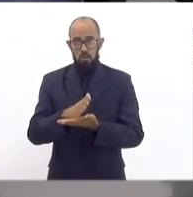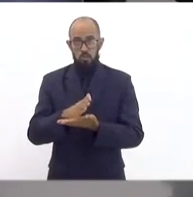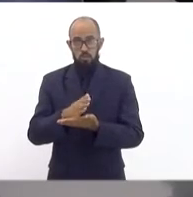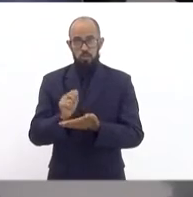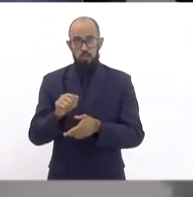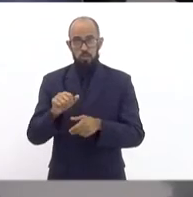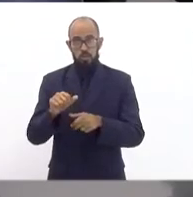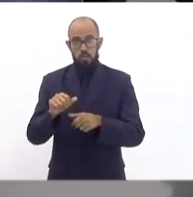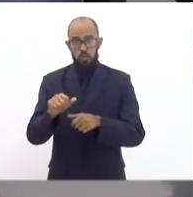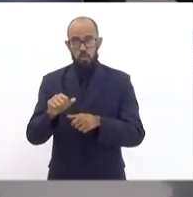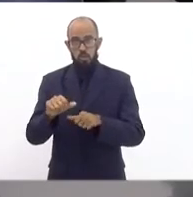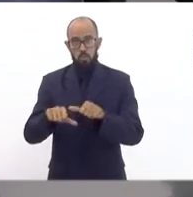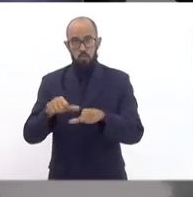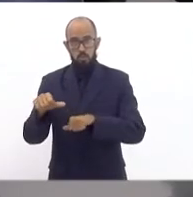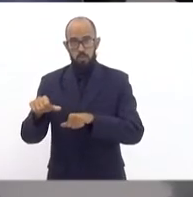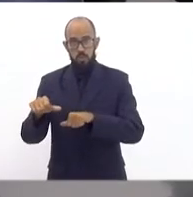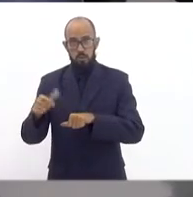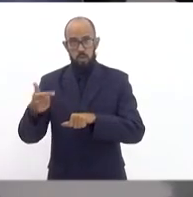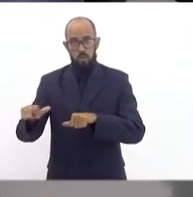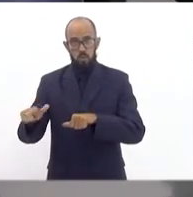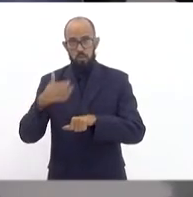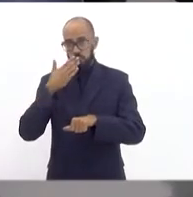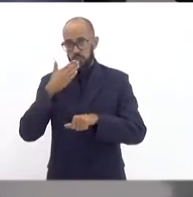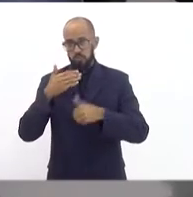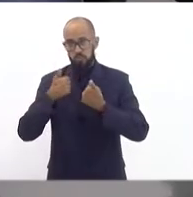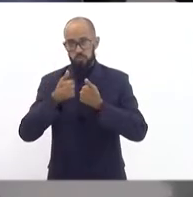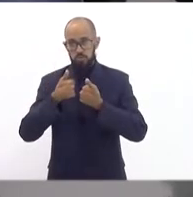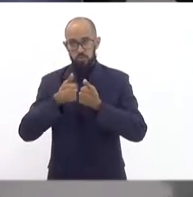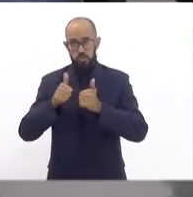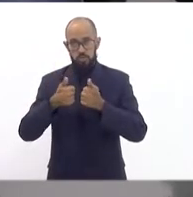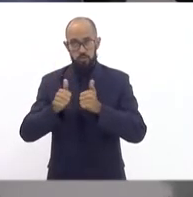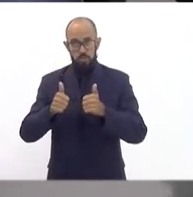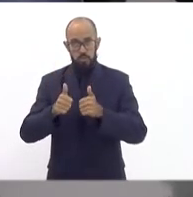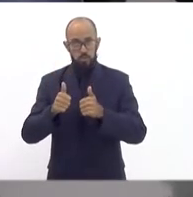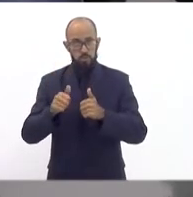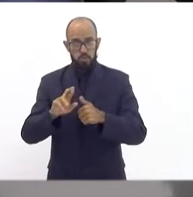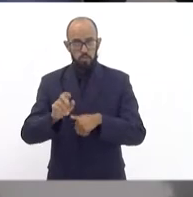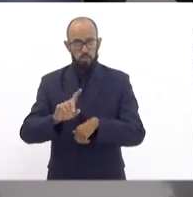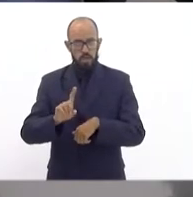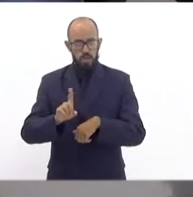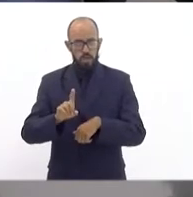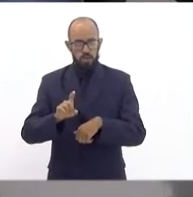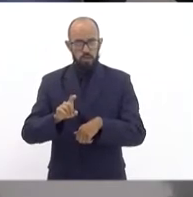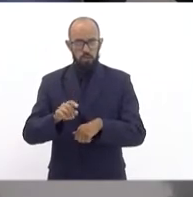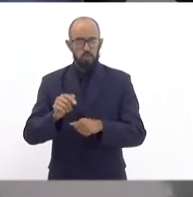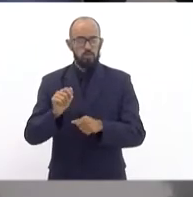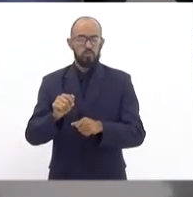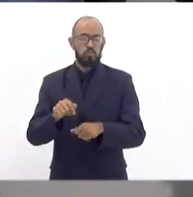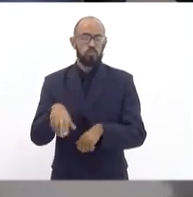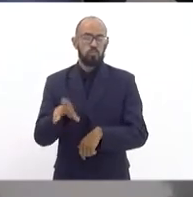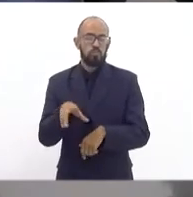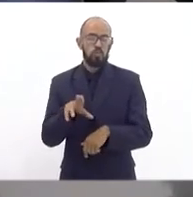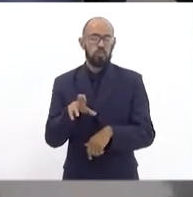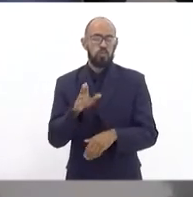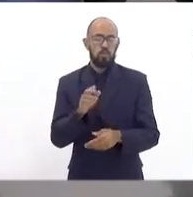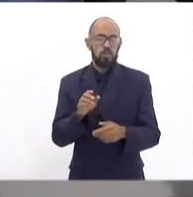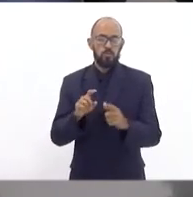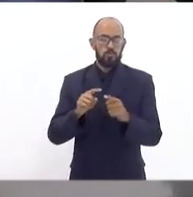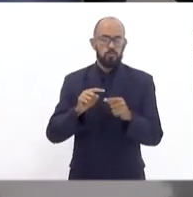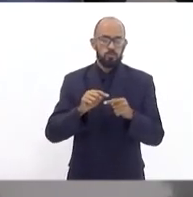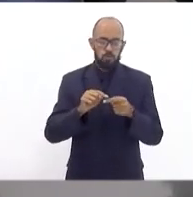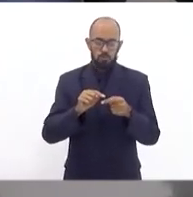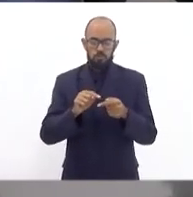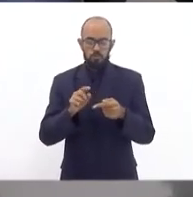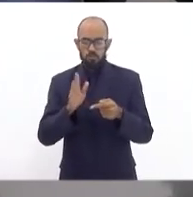para outros, poderiam migrar para outros modais, então não seria uma conta linear, né? Isso tudo tem nota técnica, salvo engano, nota técnica